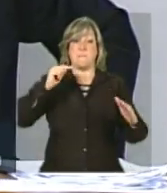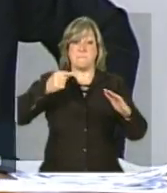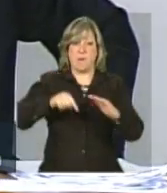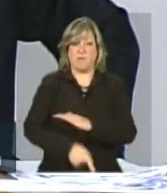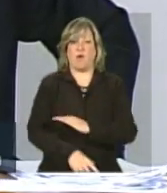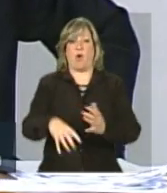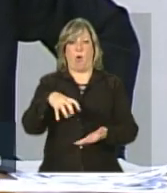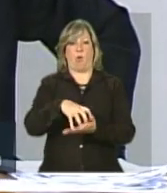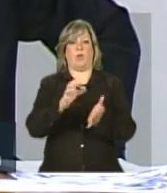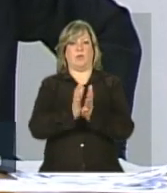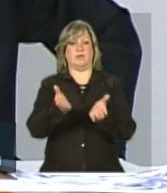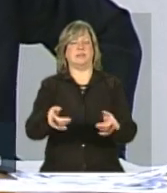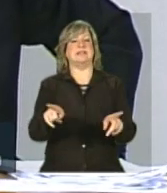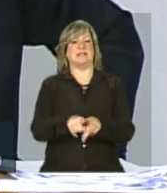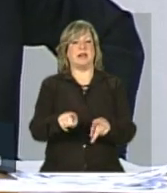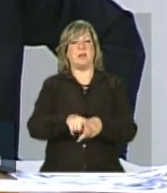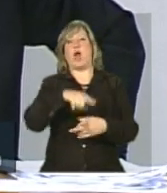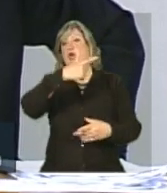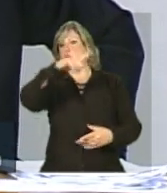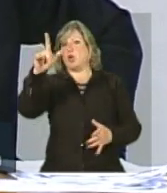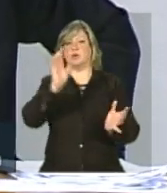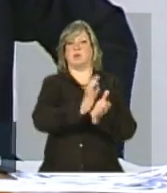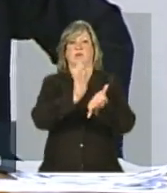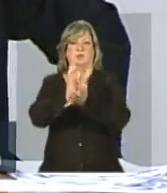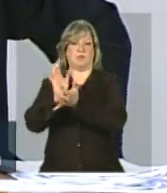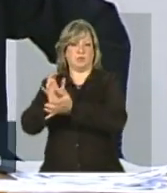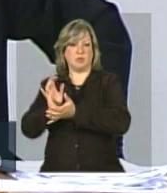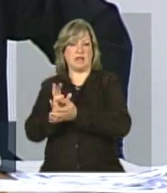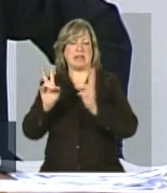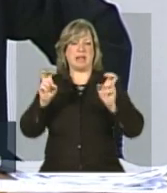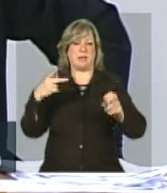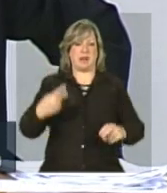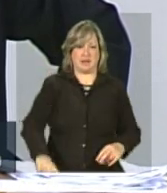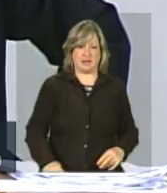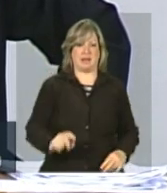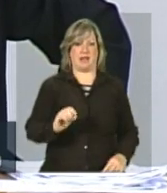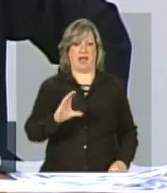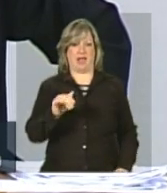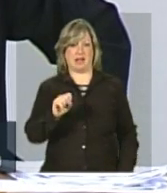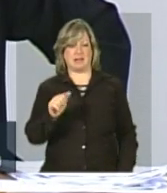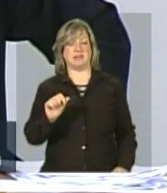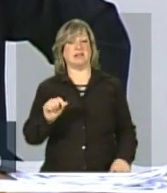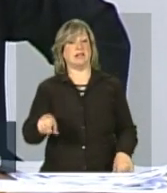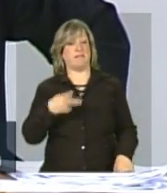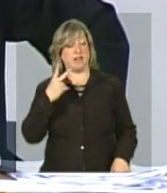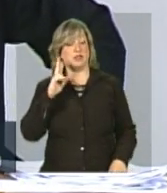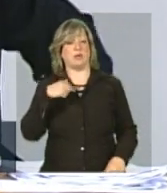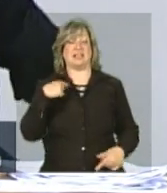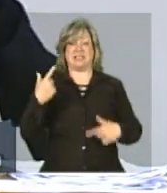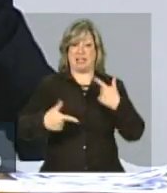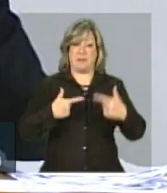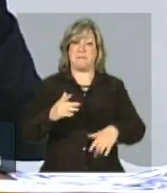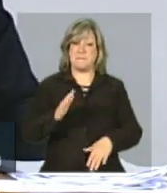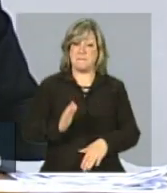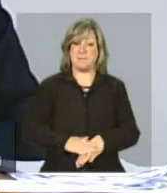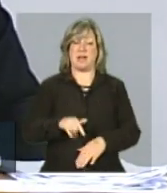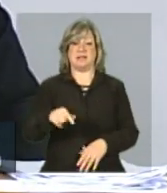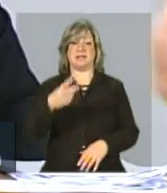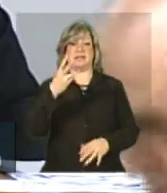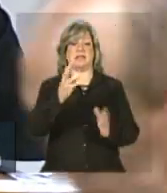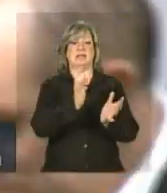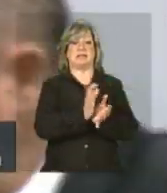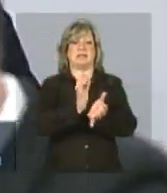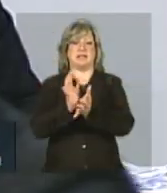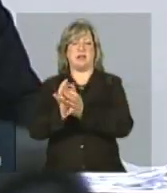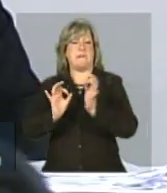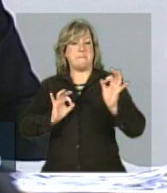comissão, mas também nas demais comissões temáticas da Casa, impõe nós trabalharmos mais naqueles três ciclos de planejamento